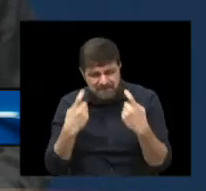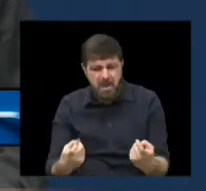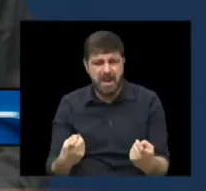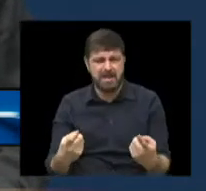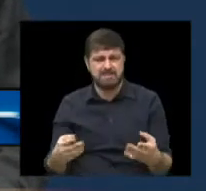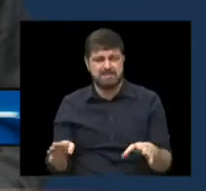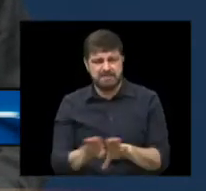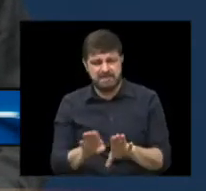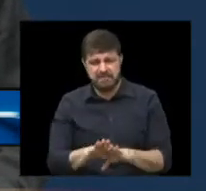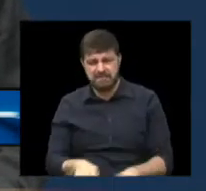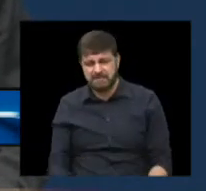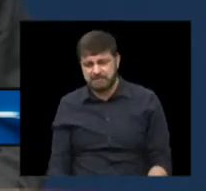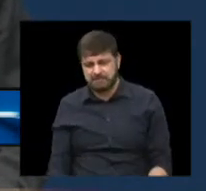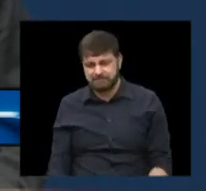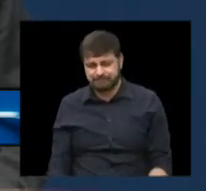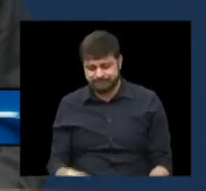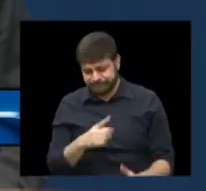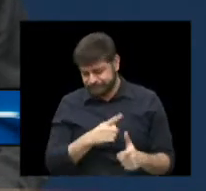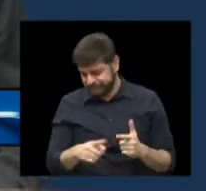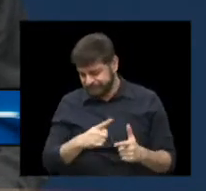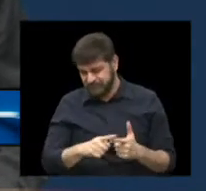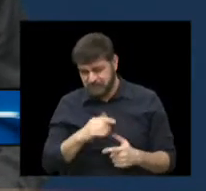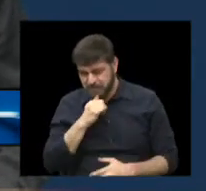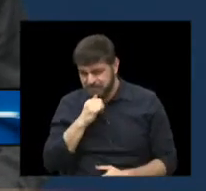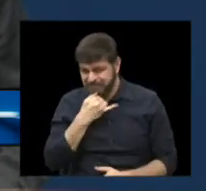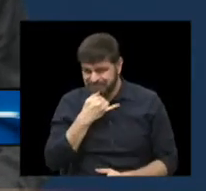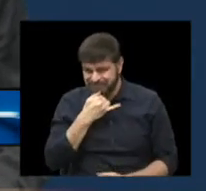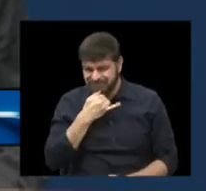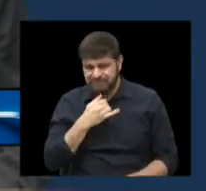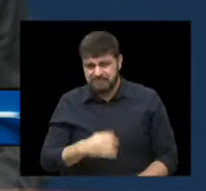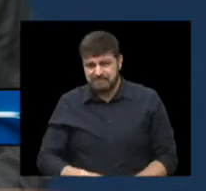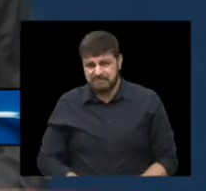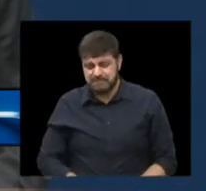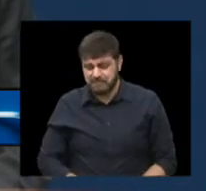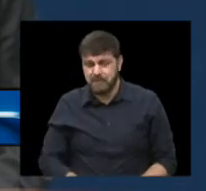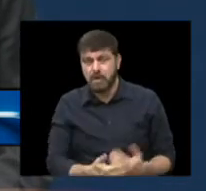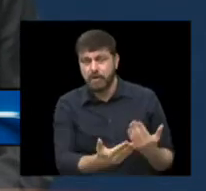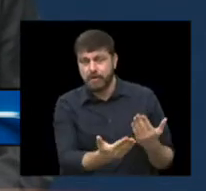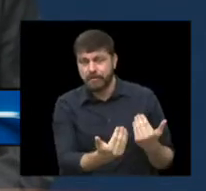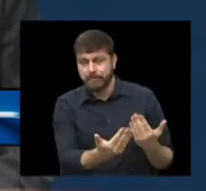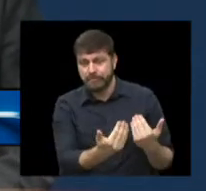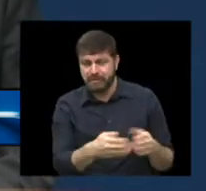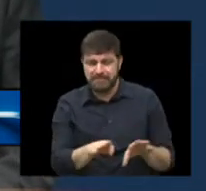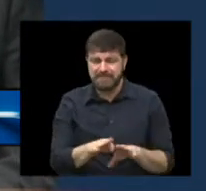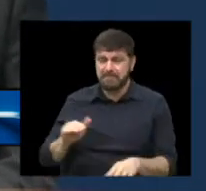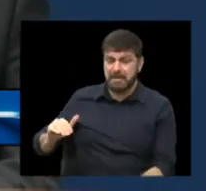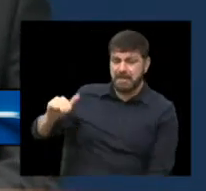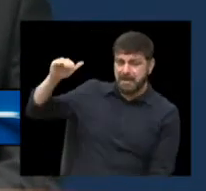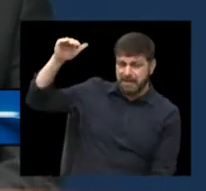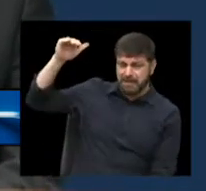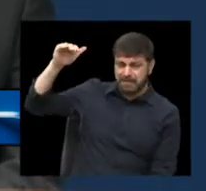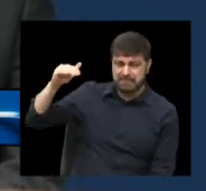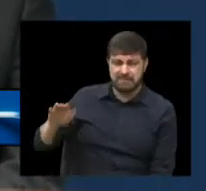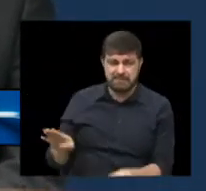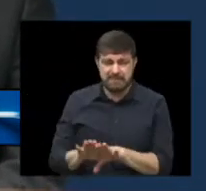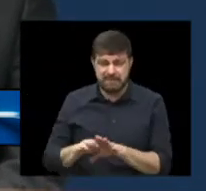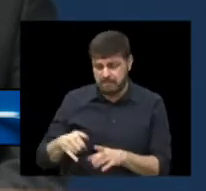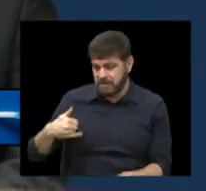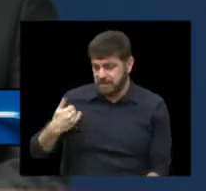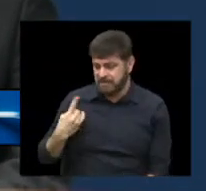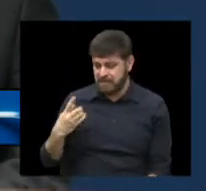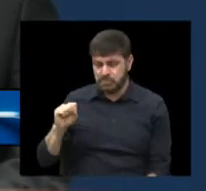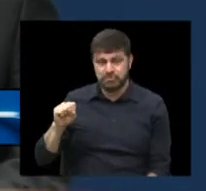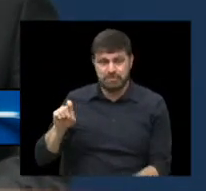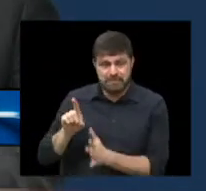uma situação também muito triste em ver jovens, adultos e menores